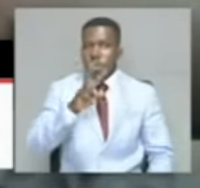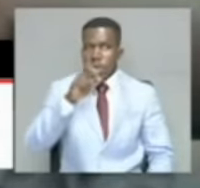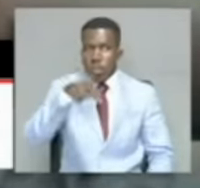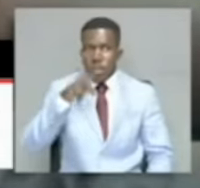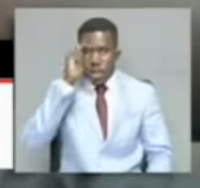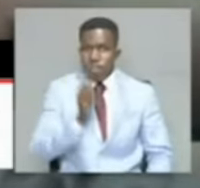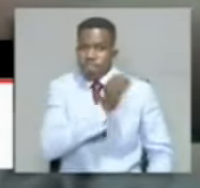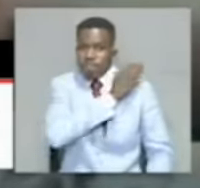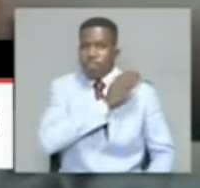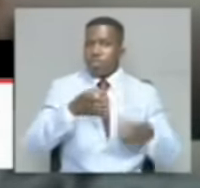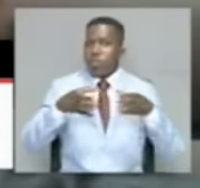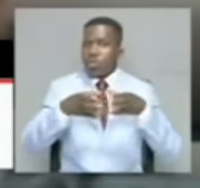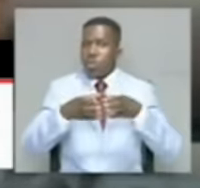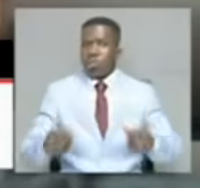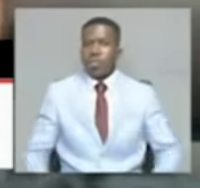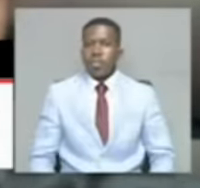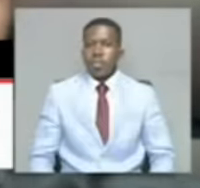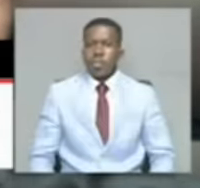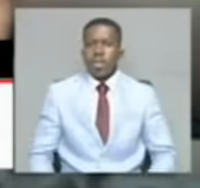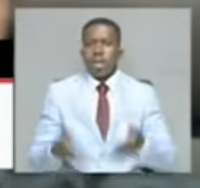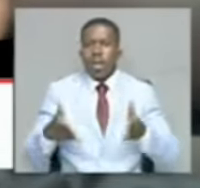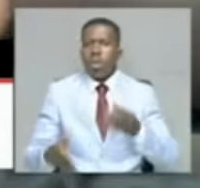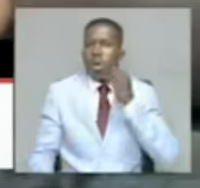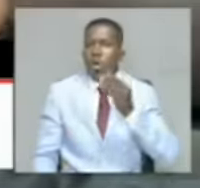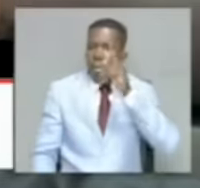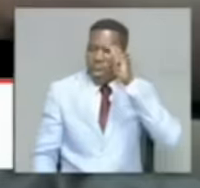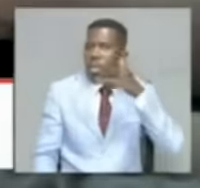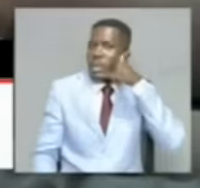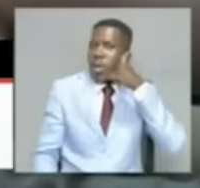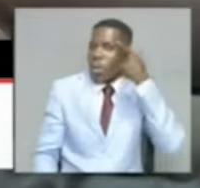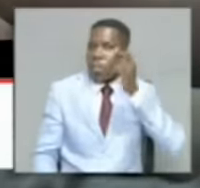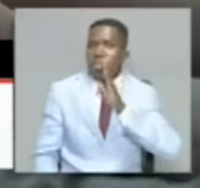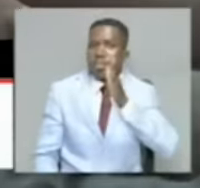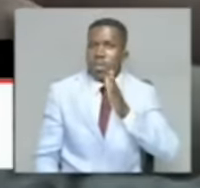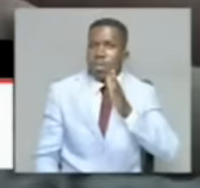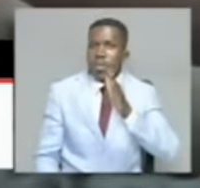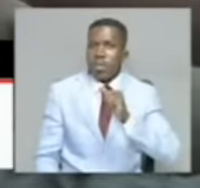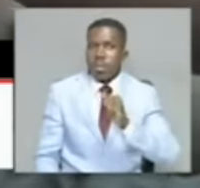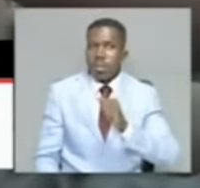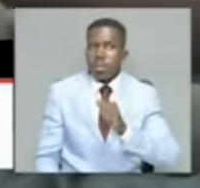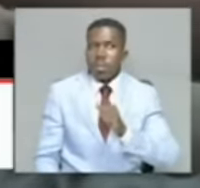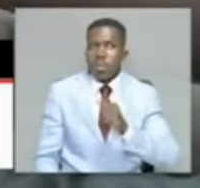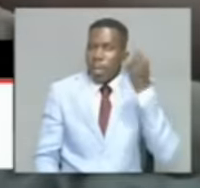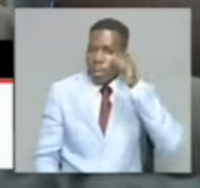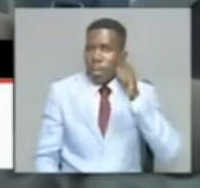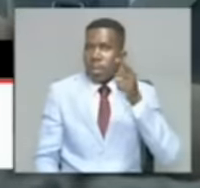sim. Para este caso concreto, o que é que ele vos disse de concreto? O que é que tinham que fazer? Esse caso de